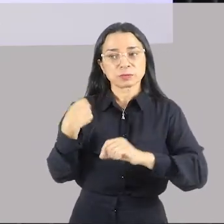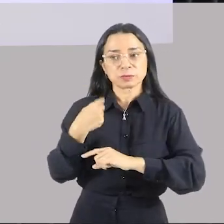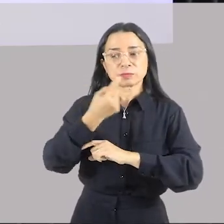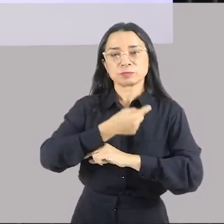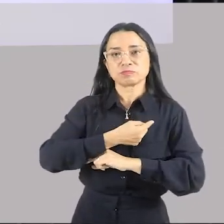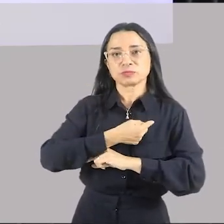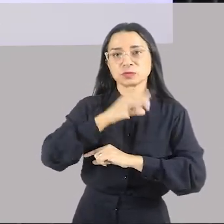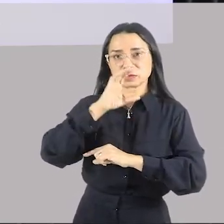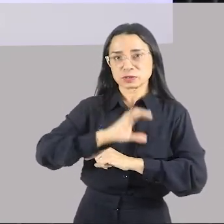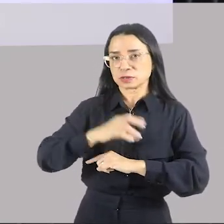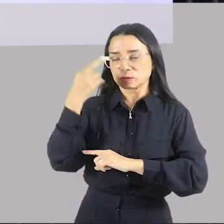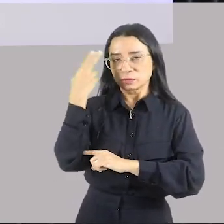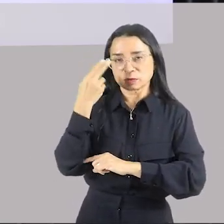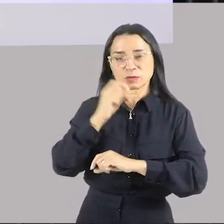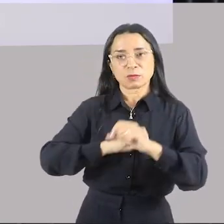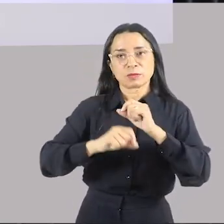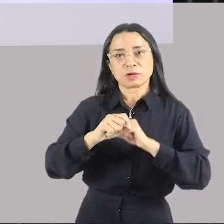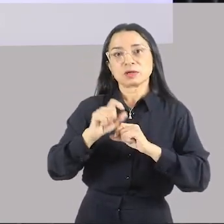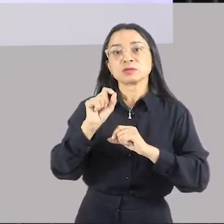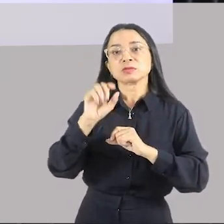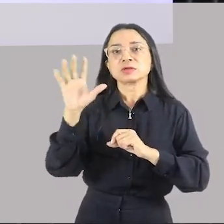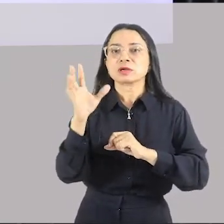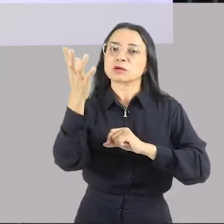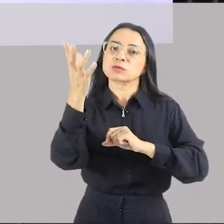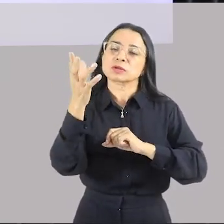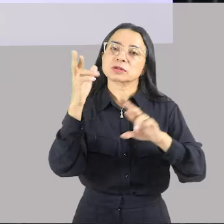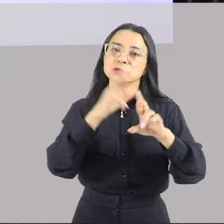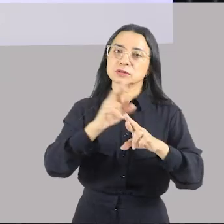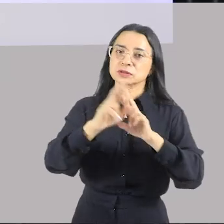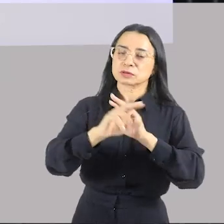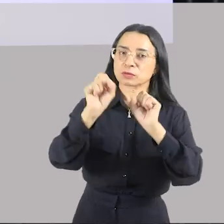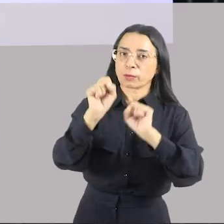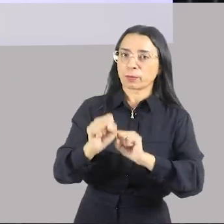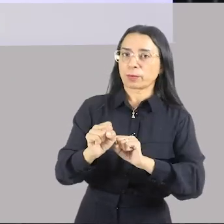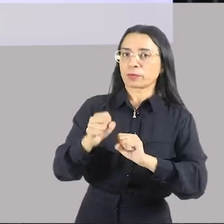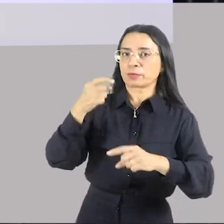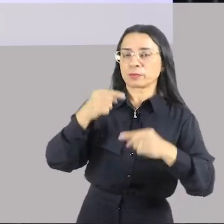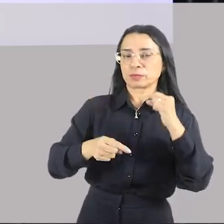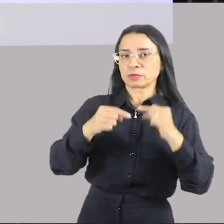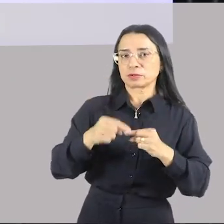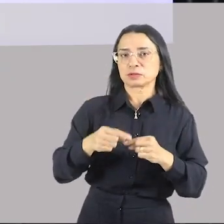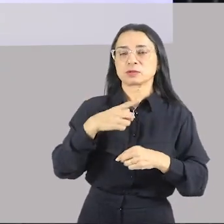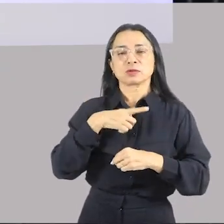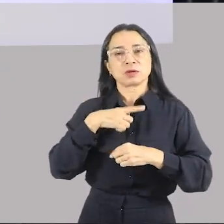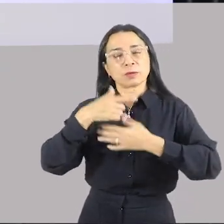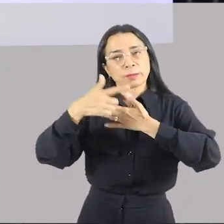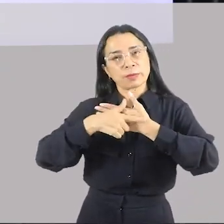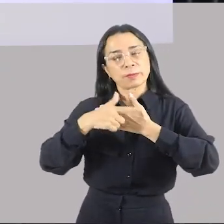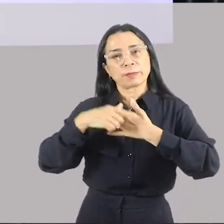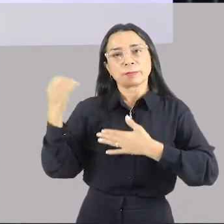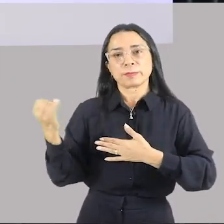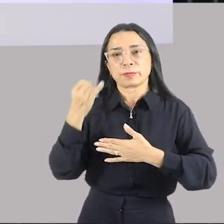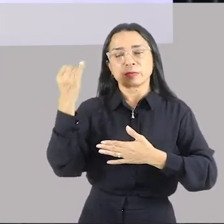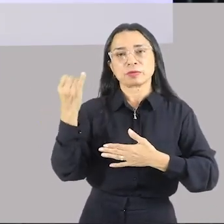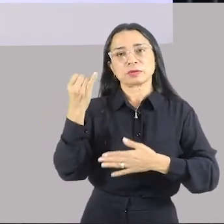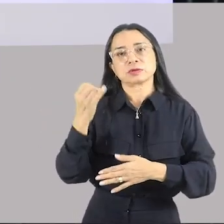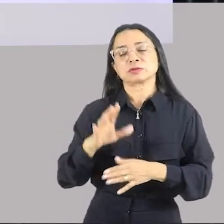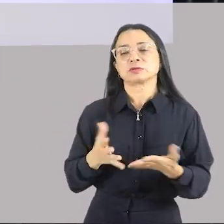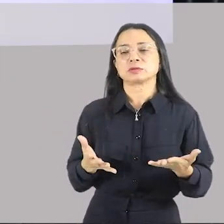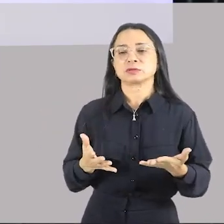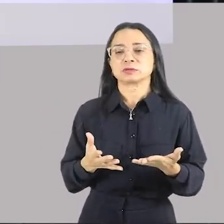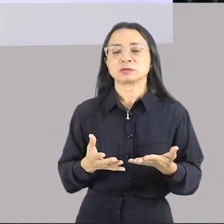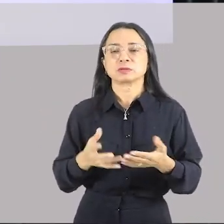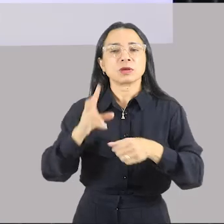né? Nas relações do poder político. Então, ela tem esse papel muito importante da informação, de levar informação verídica,